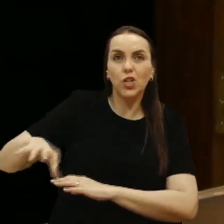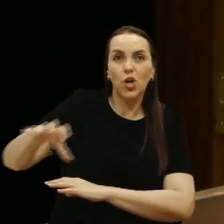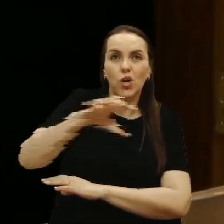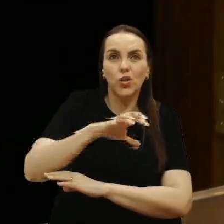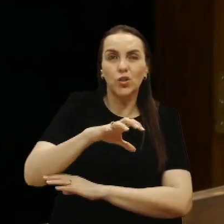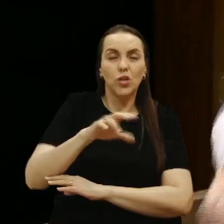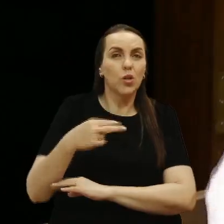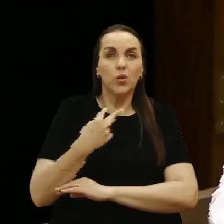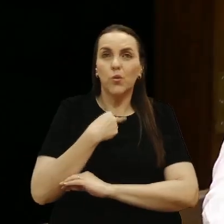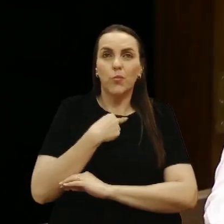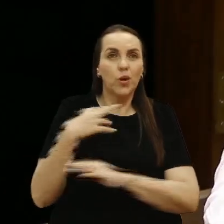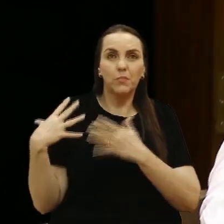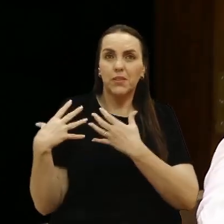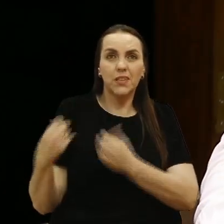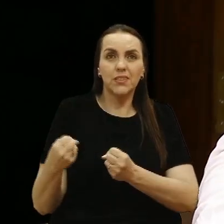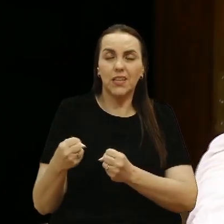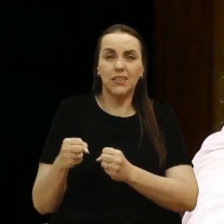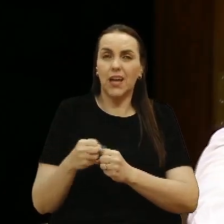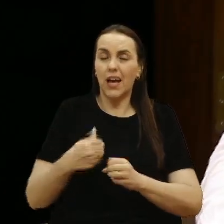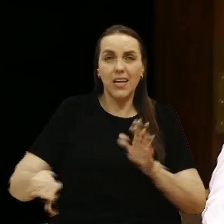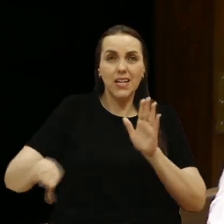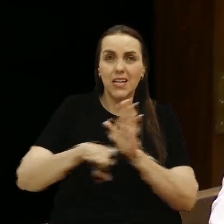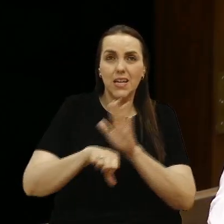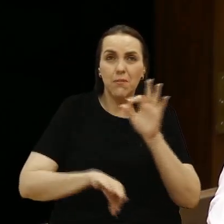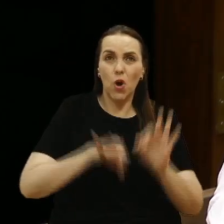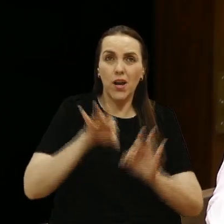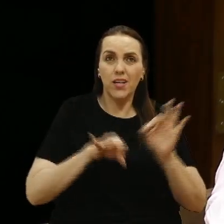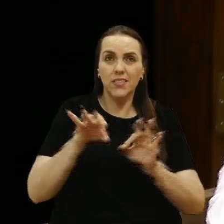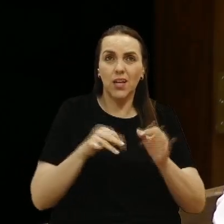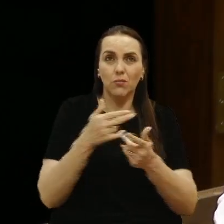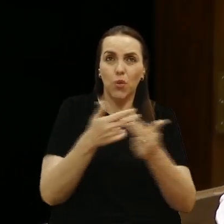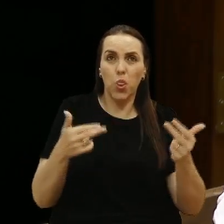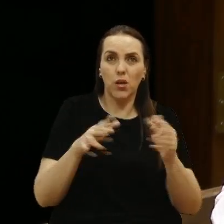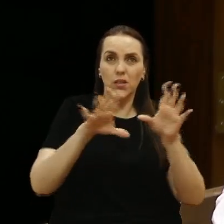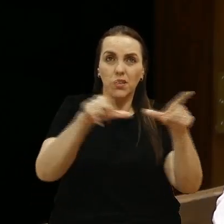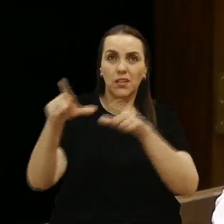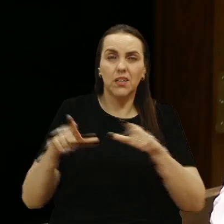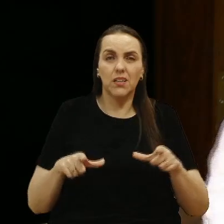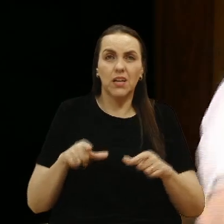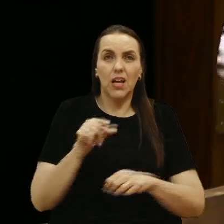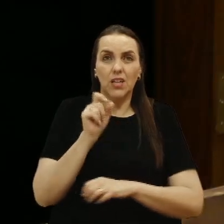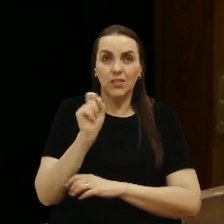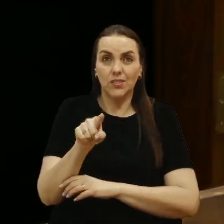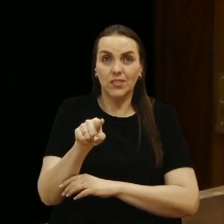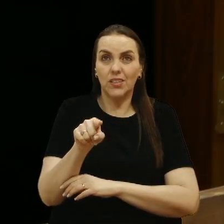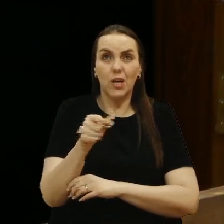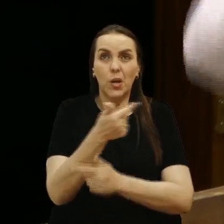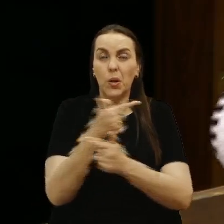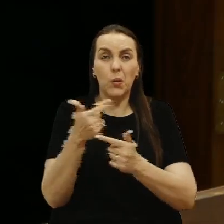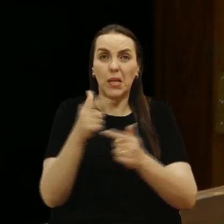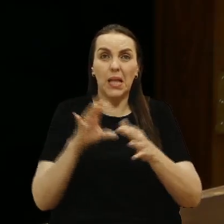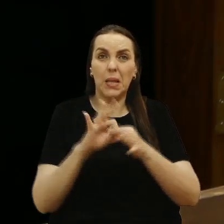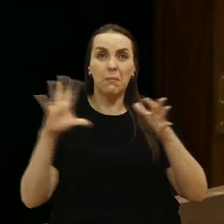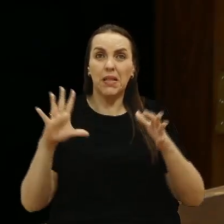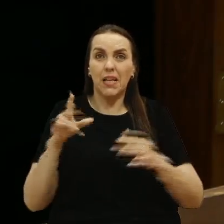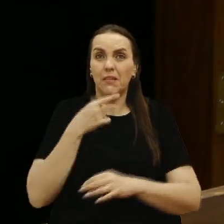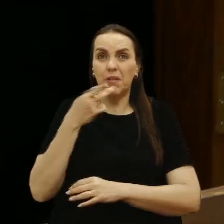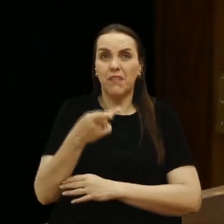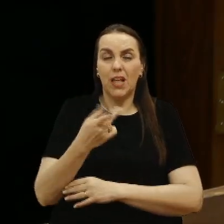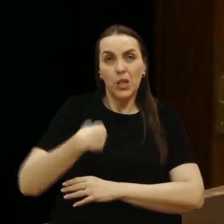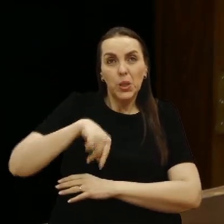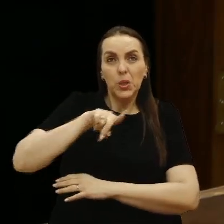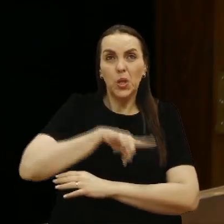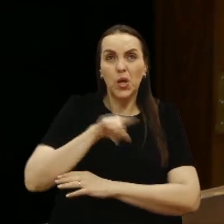não podemos mais aceitar o crime organizado nos lugares que ele está. E o senhor não tem nenhuma liberdade para falar que